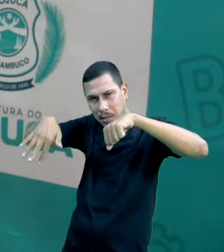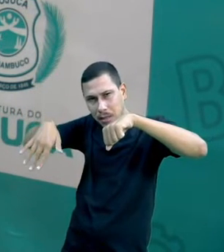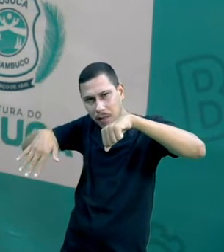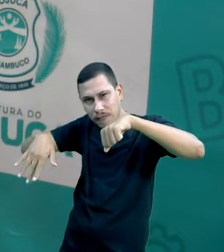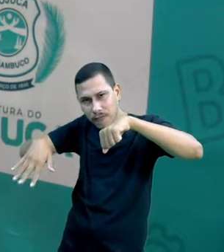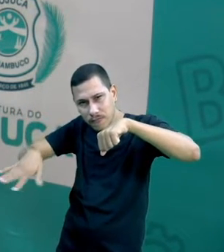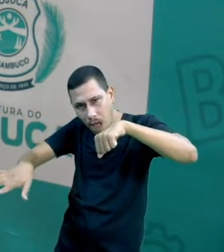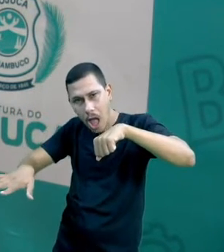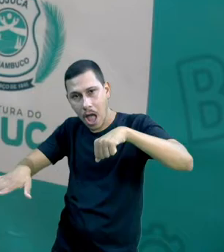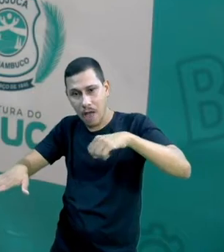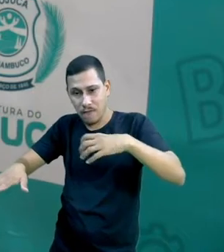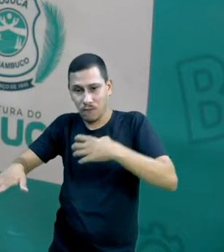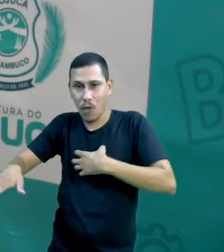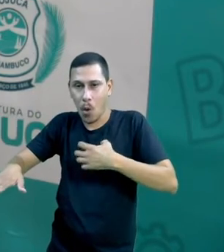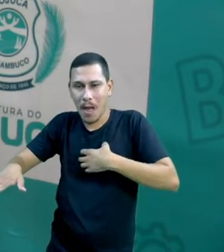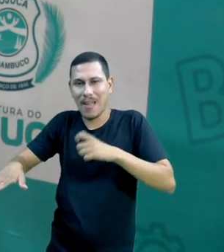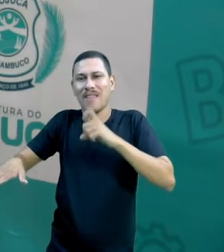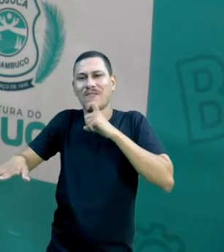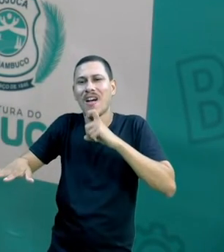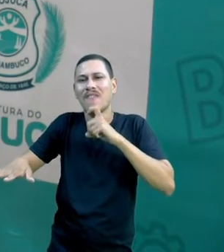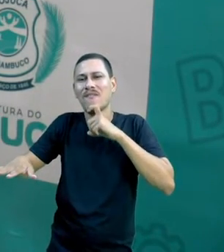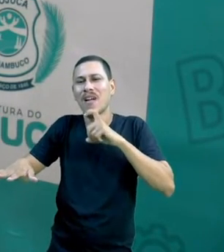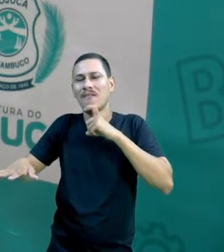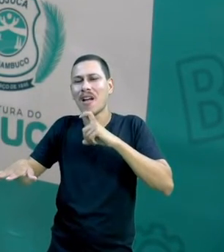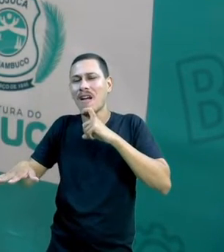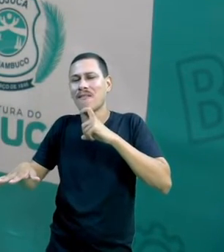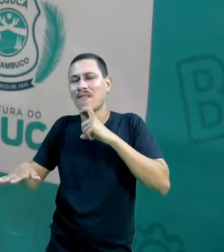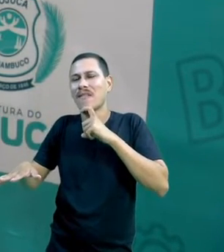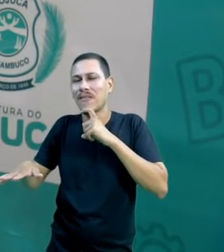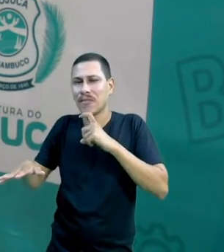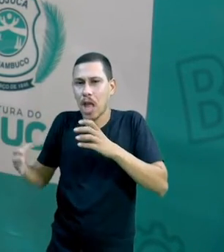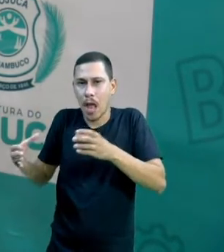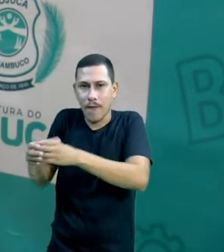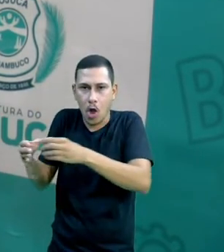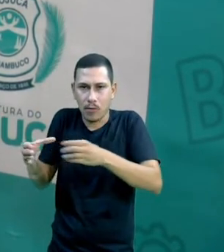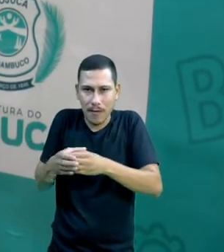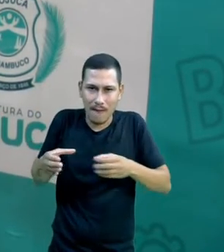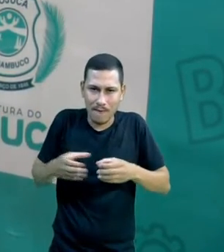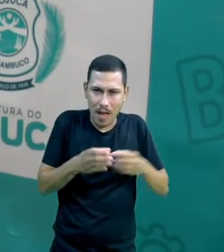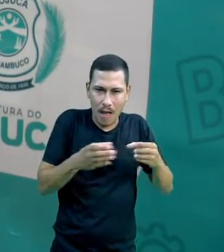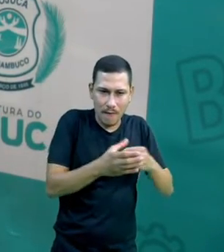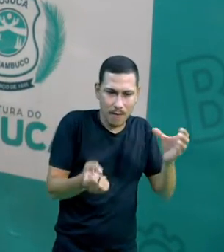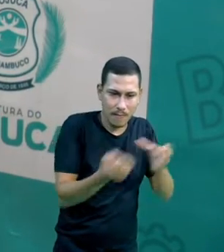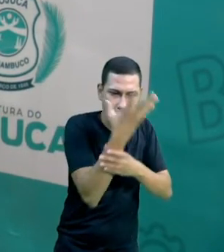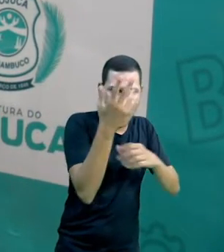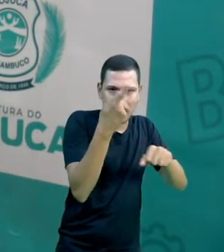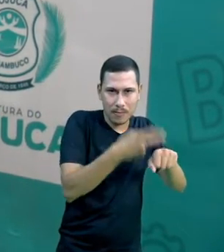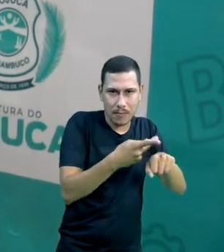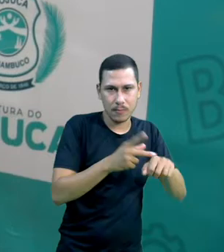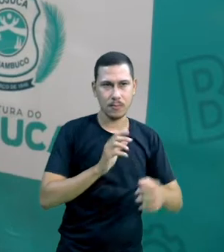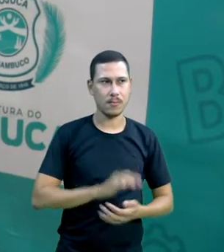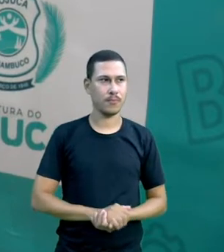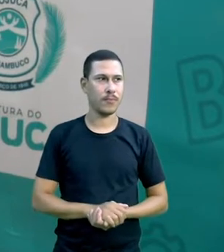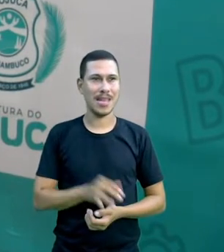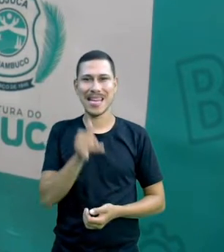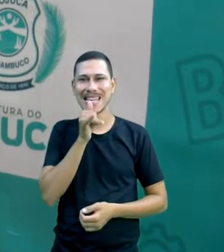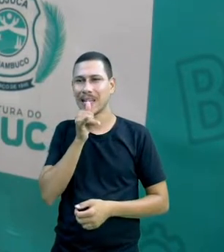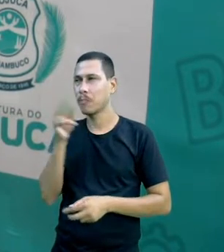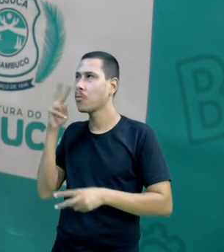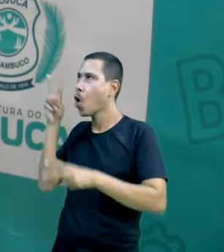seu resfriamento, ele vai formar algum tipo de rocha. Que a gente tem, por exemplo, o basalto. O basalto é